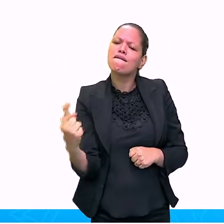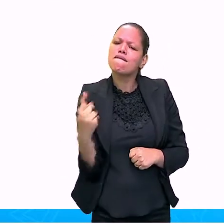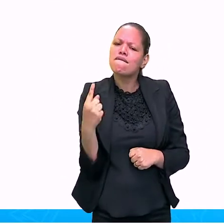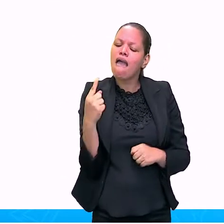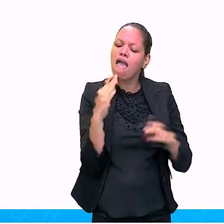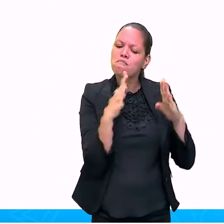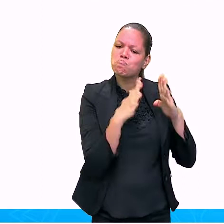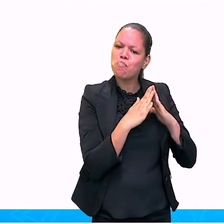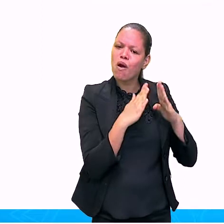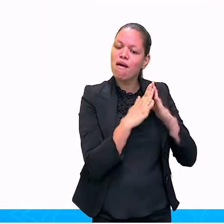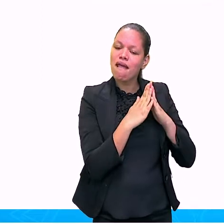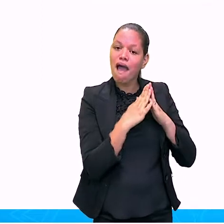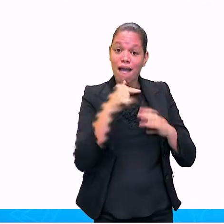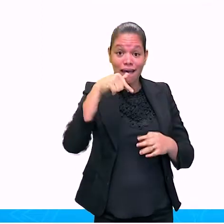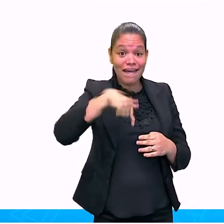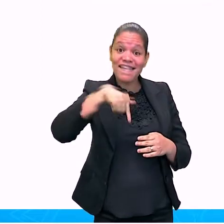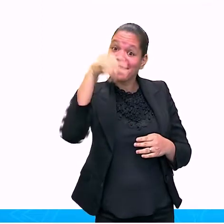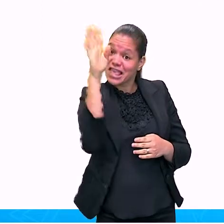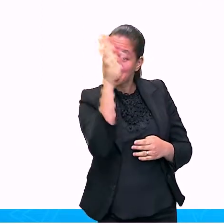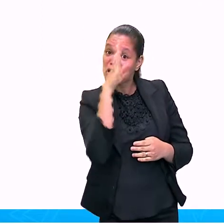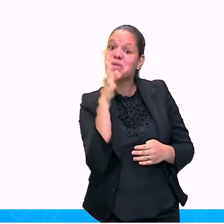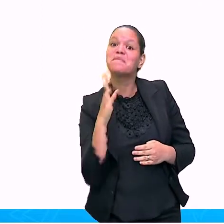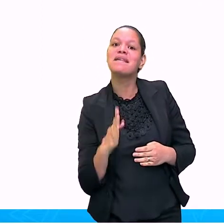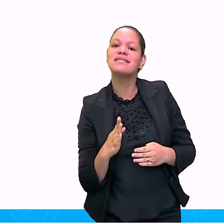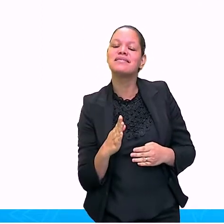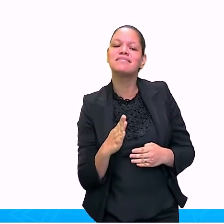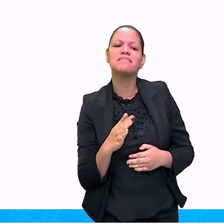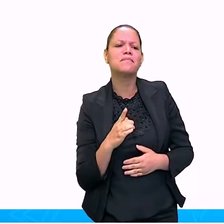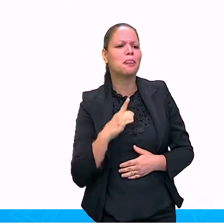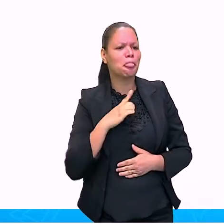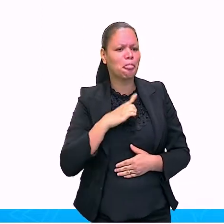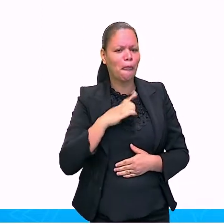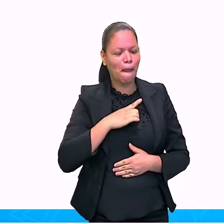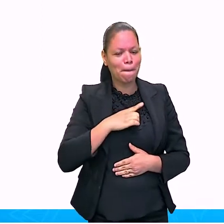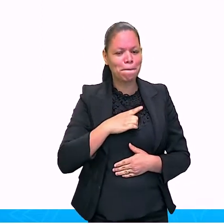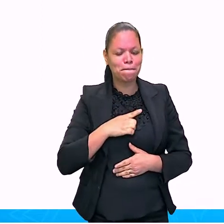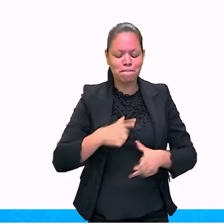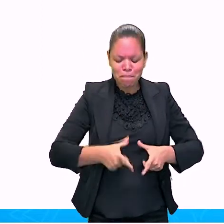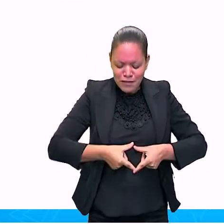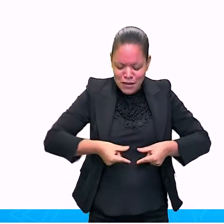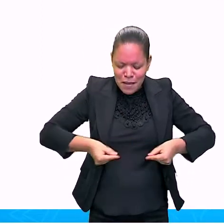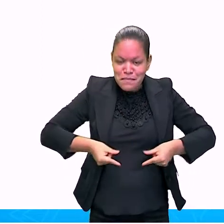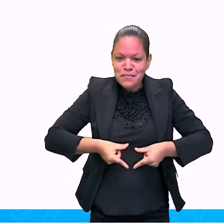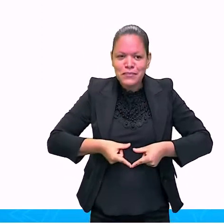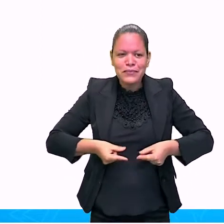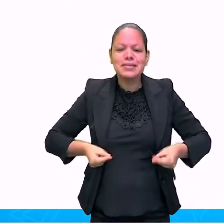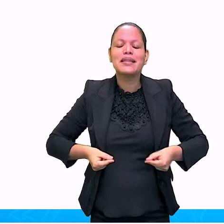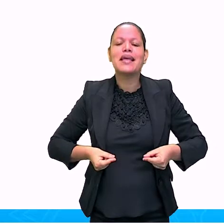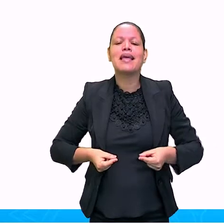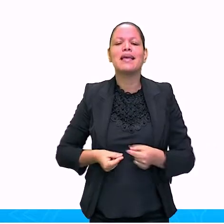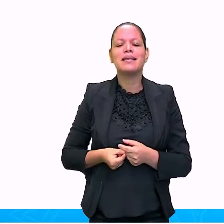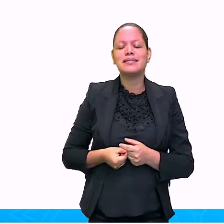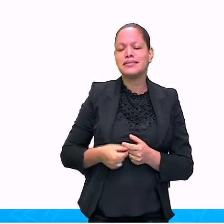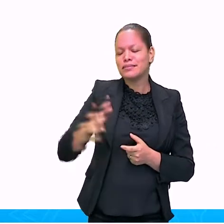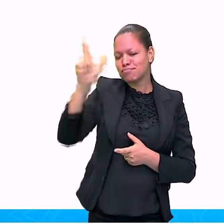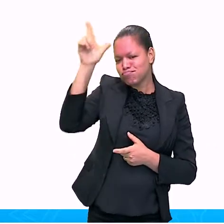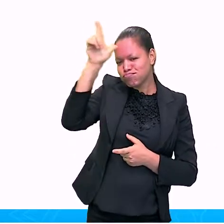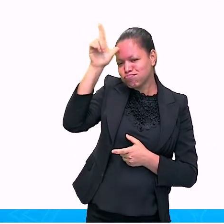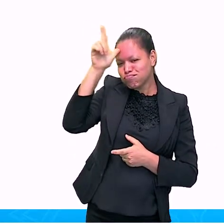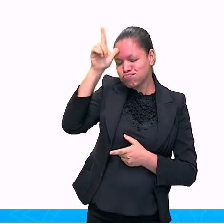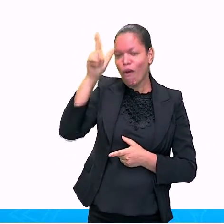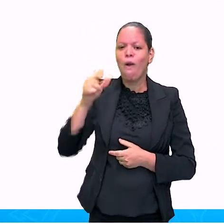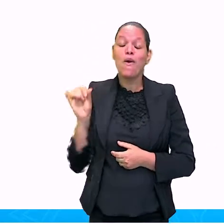temos japoneses, alemães, portugueses, espanhóis, italianos, eslavos